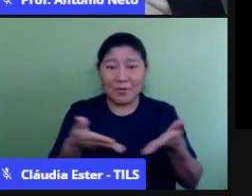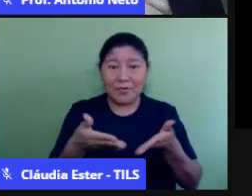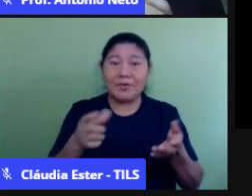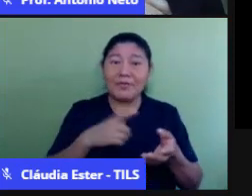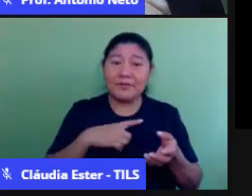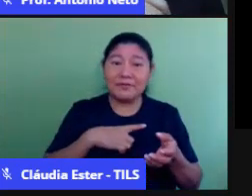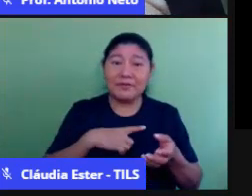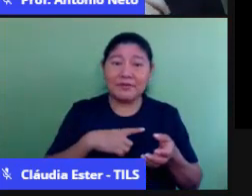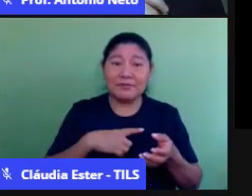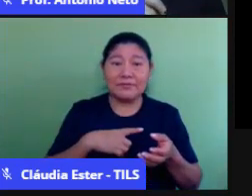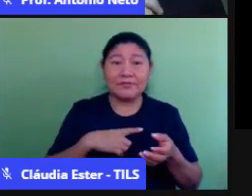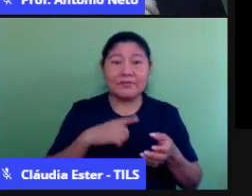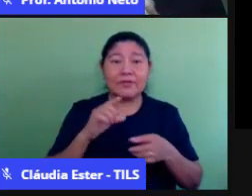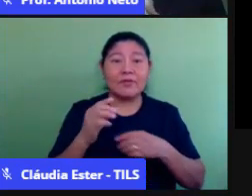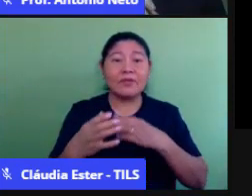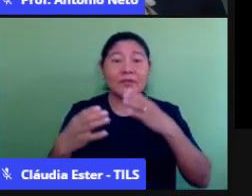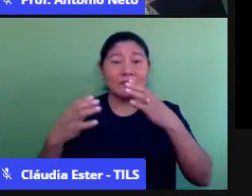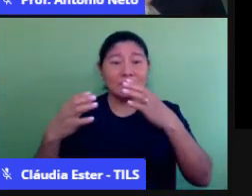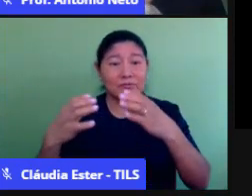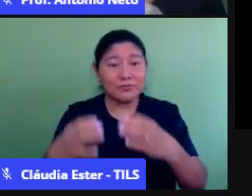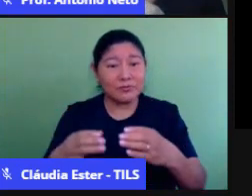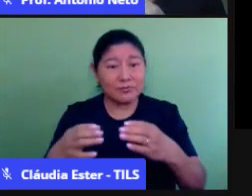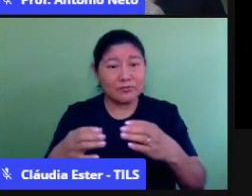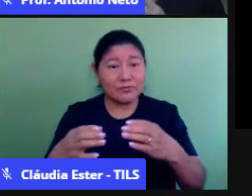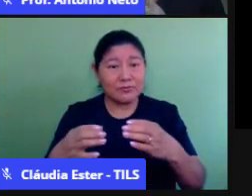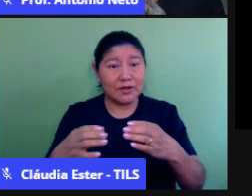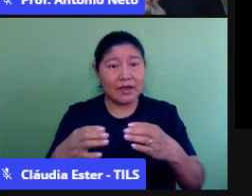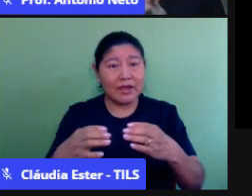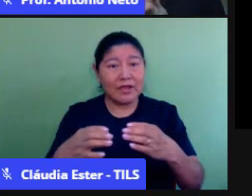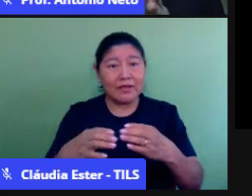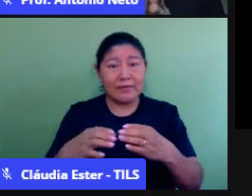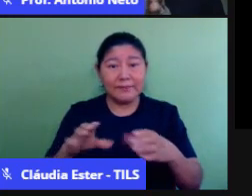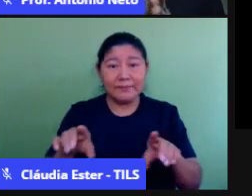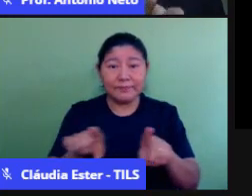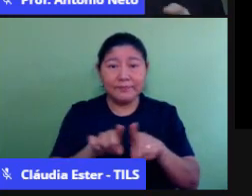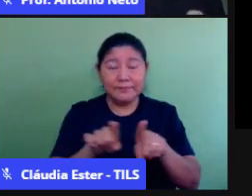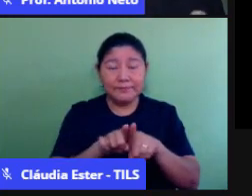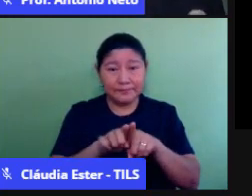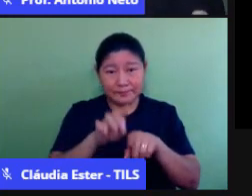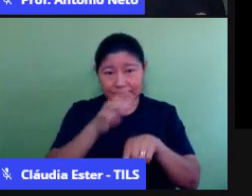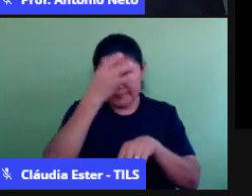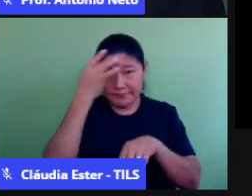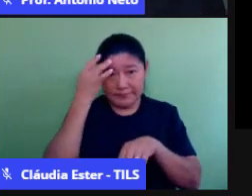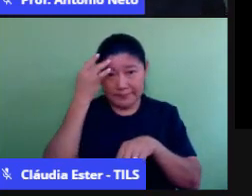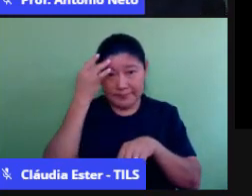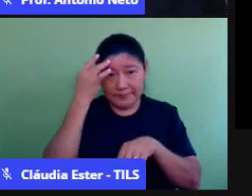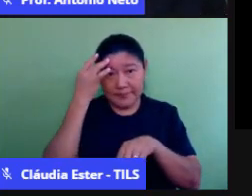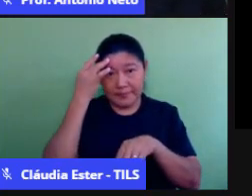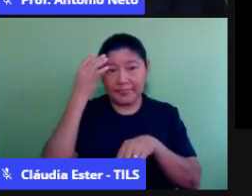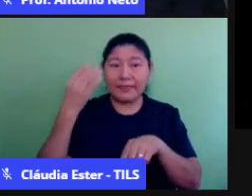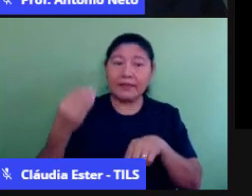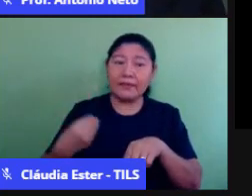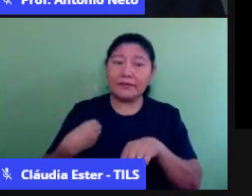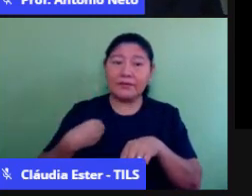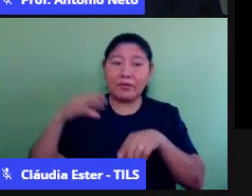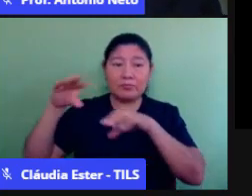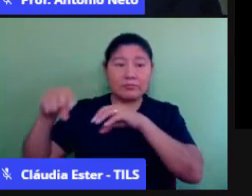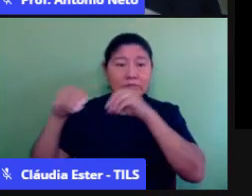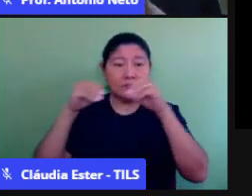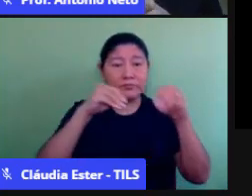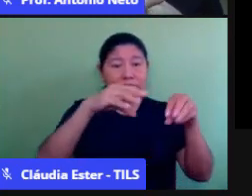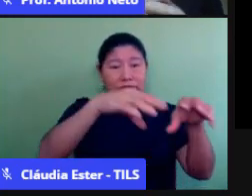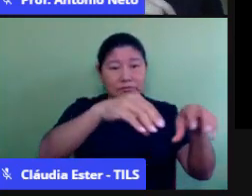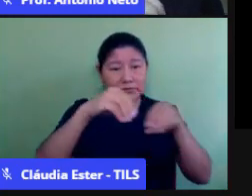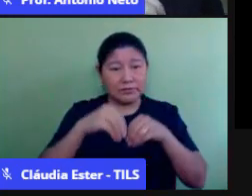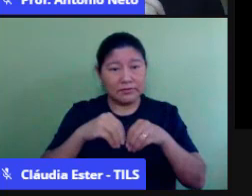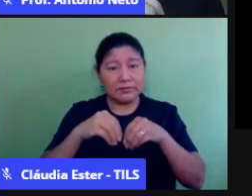de imigração, nós temos aí os venezuelanos e os haitianos que estão aí, e estão principalmente nas